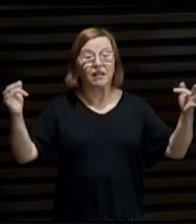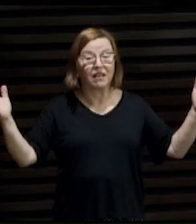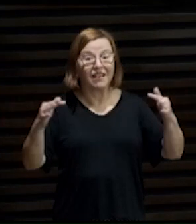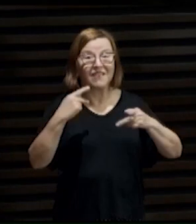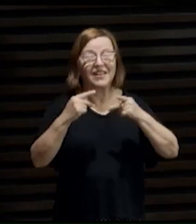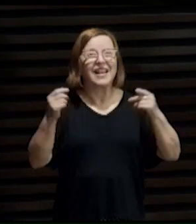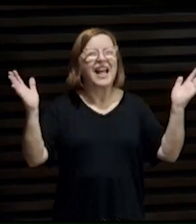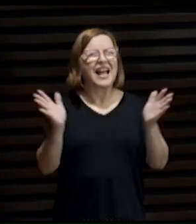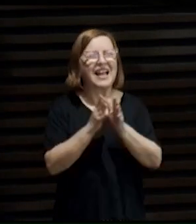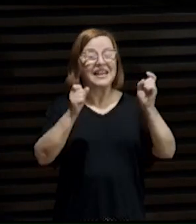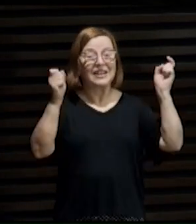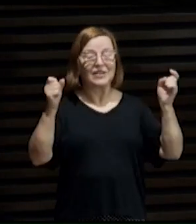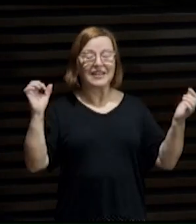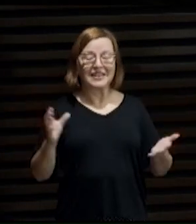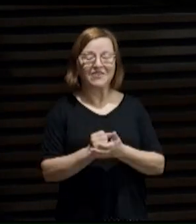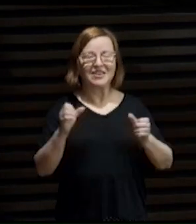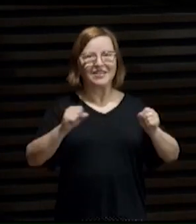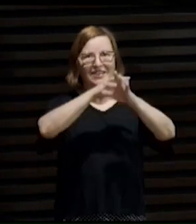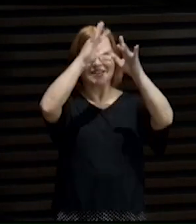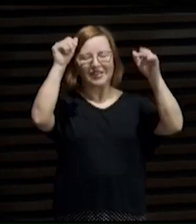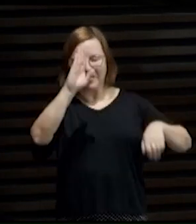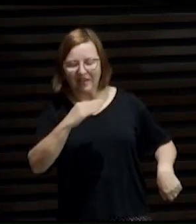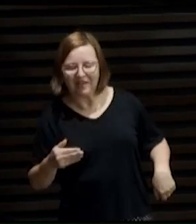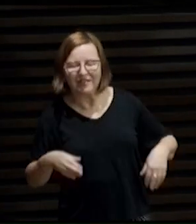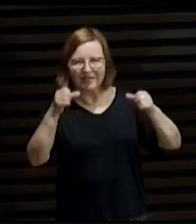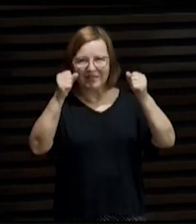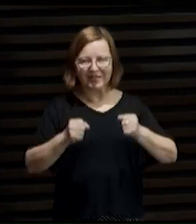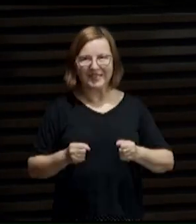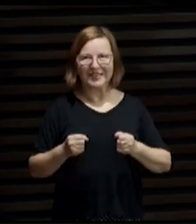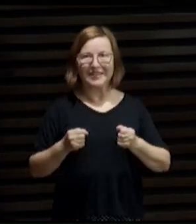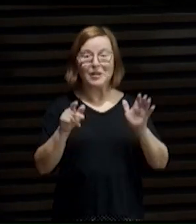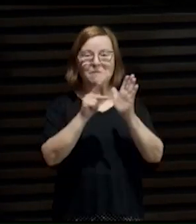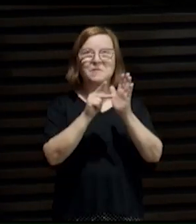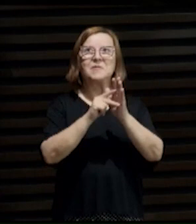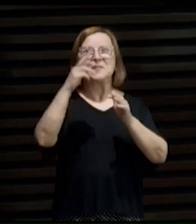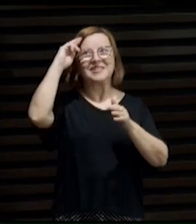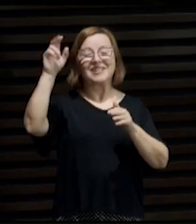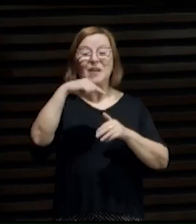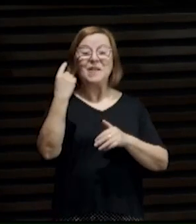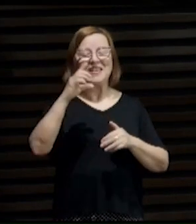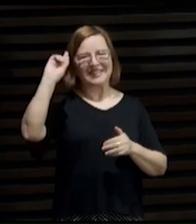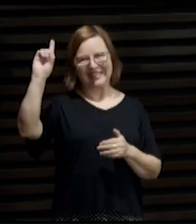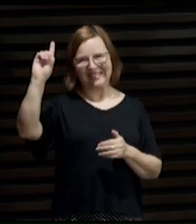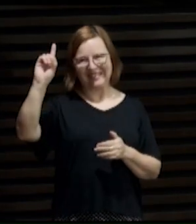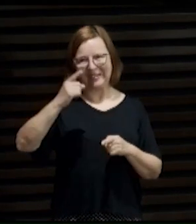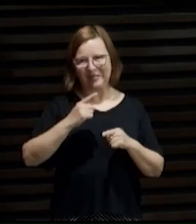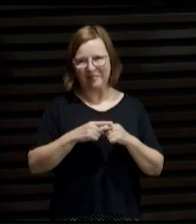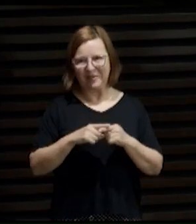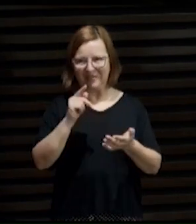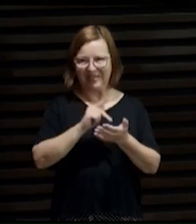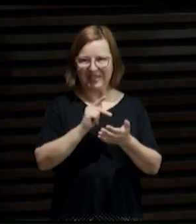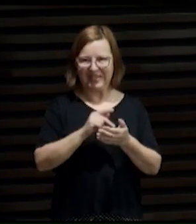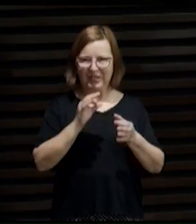a salvação e a glória e a honra e o poder pertencem ao Senhor nosso Deus. Porque verdadeiros